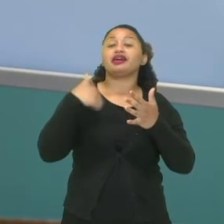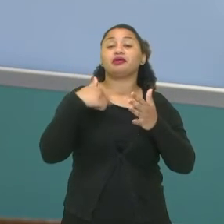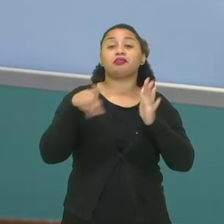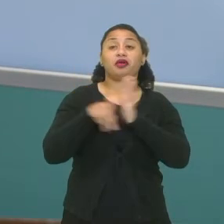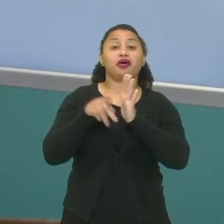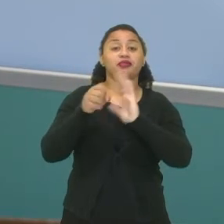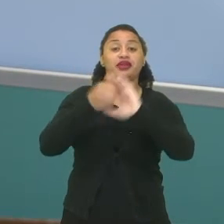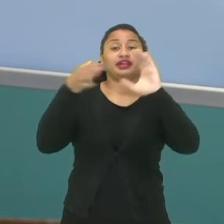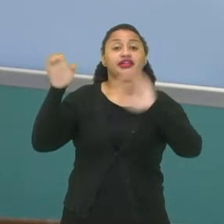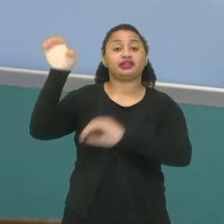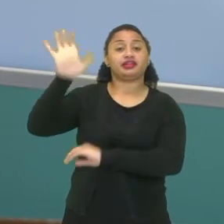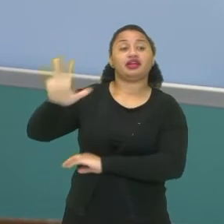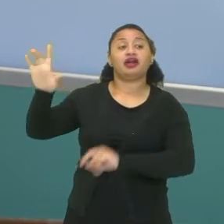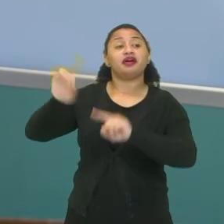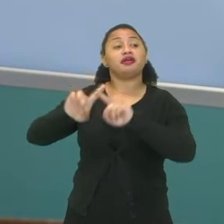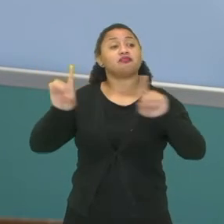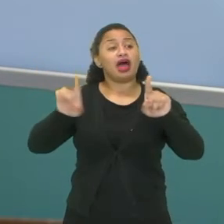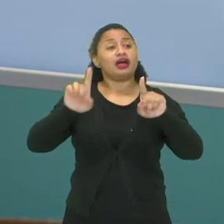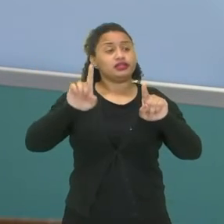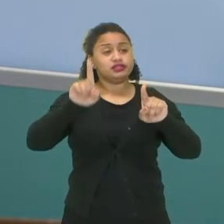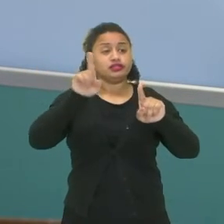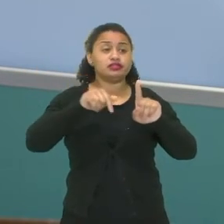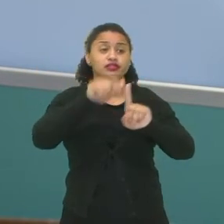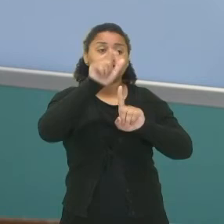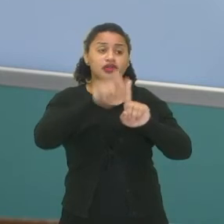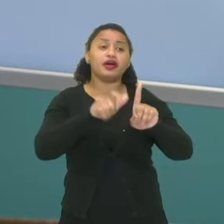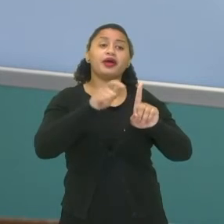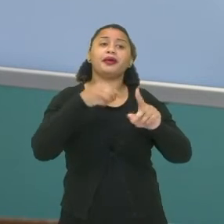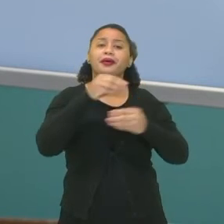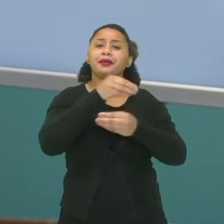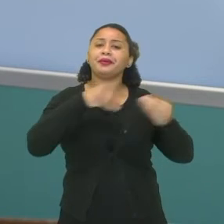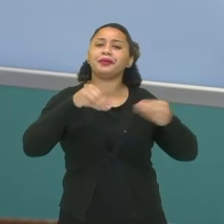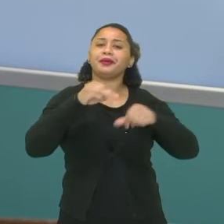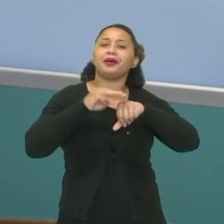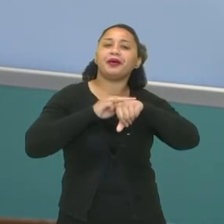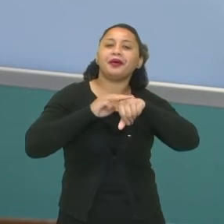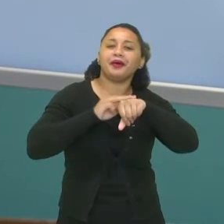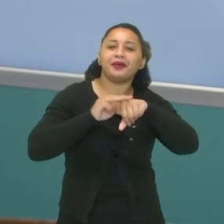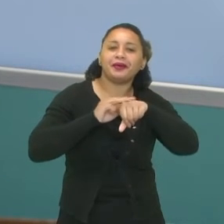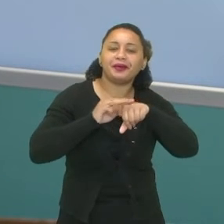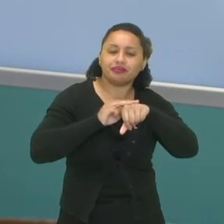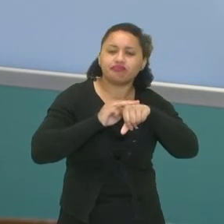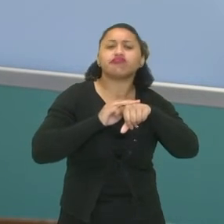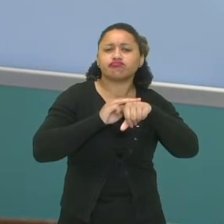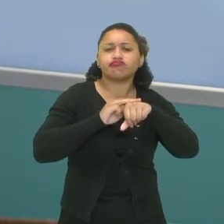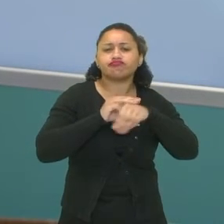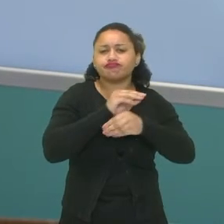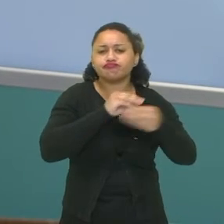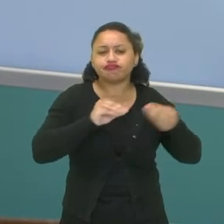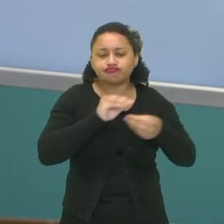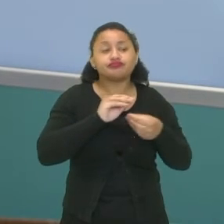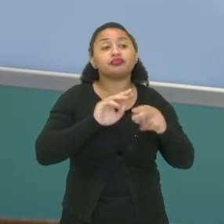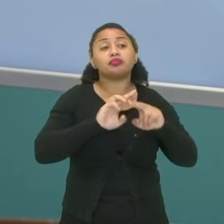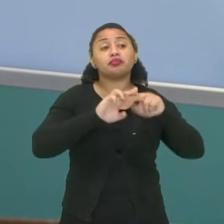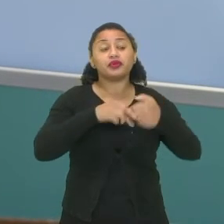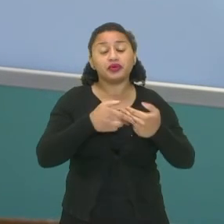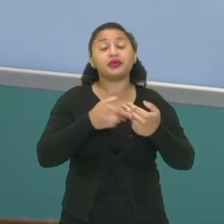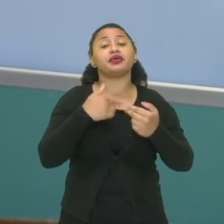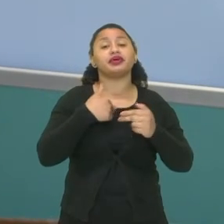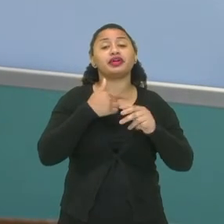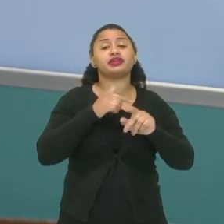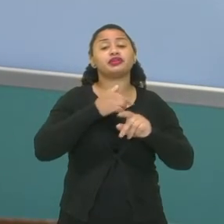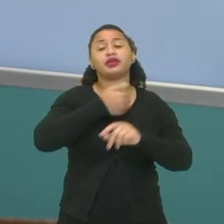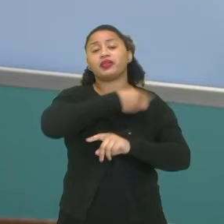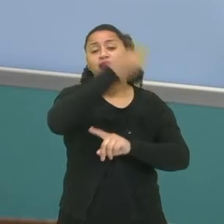europeia, e sim como uma virgem mestiça, né, morena, assim como milhões de nativos do México. Por isso que a Virgem de